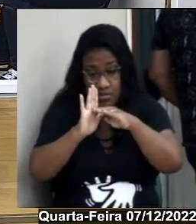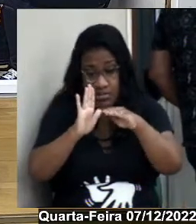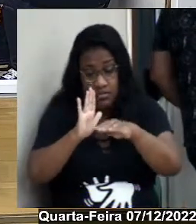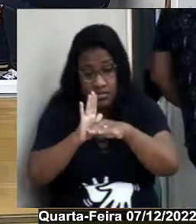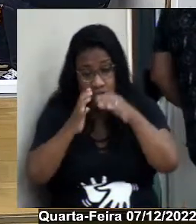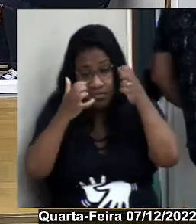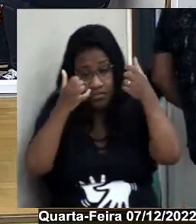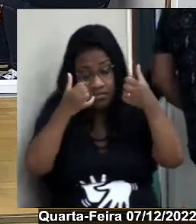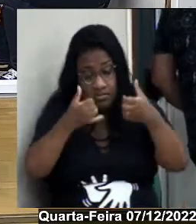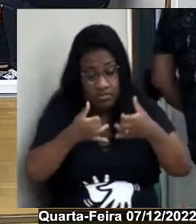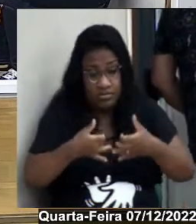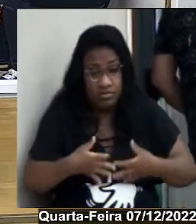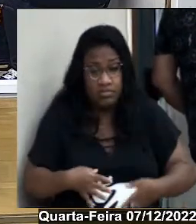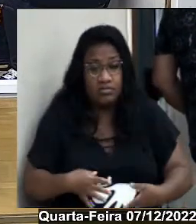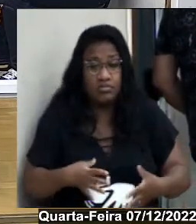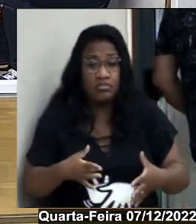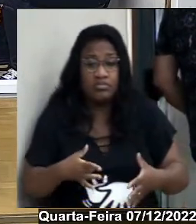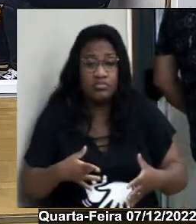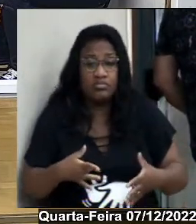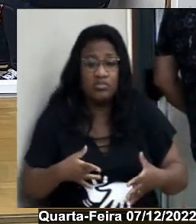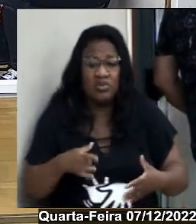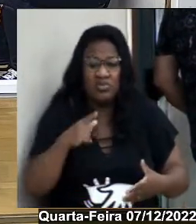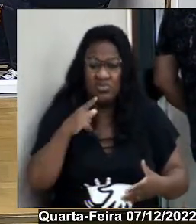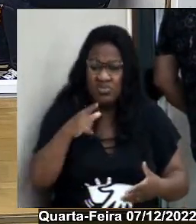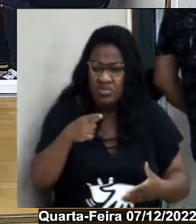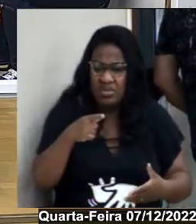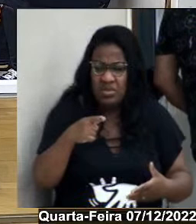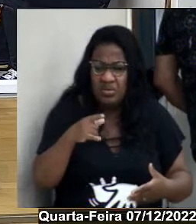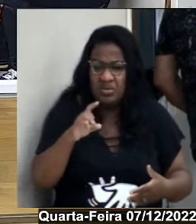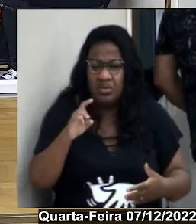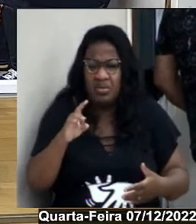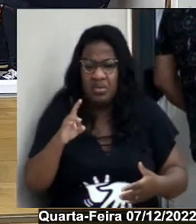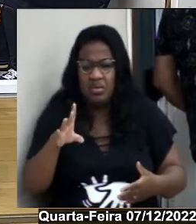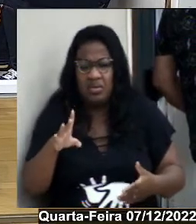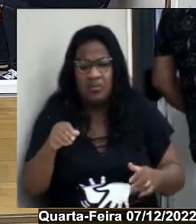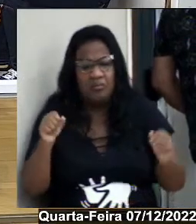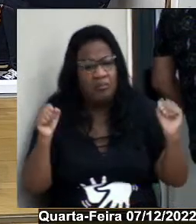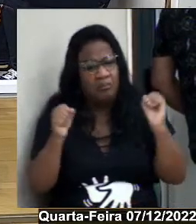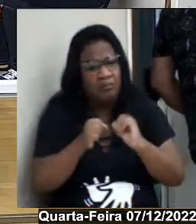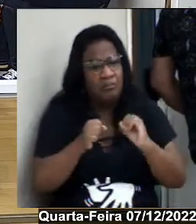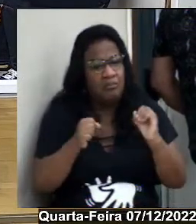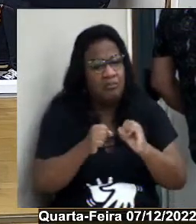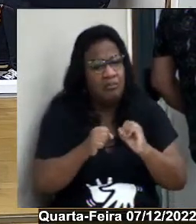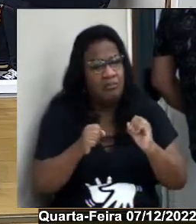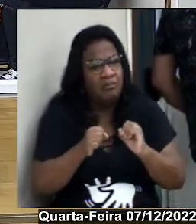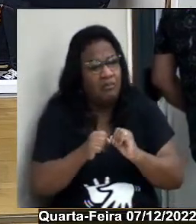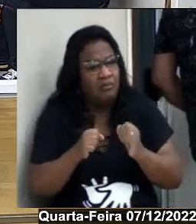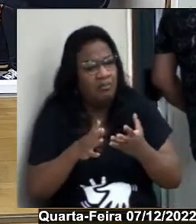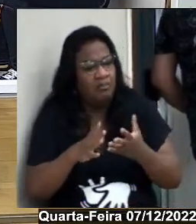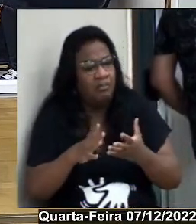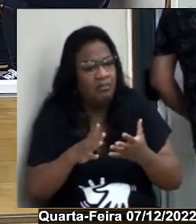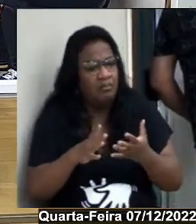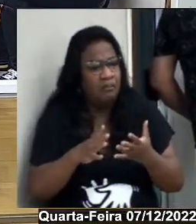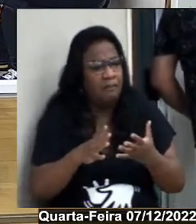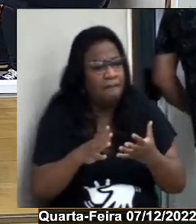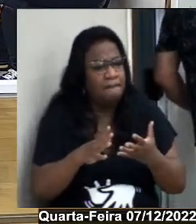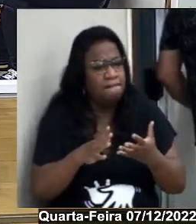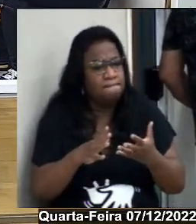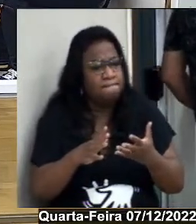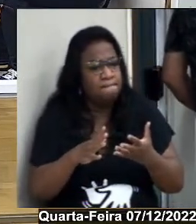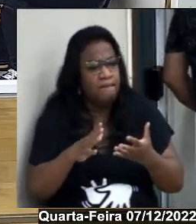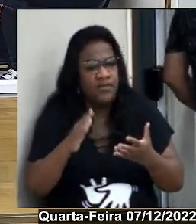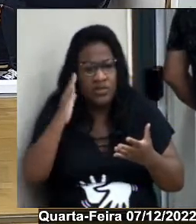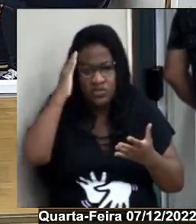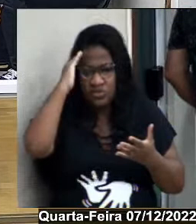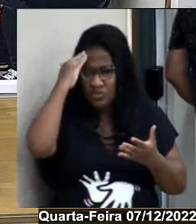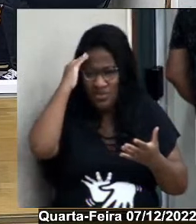fala. O senhor é tão massa de manobra desse governo, o senhor faz o que falam para o senhor no seu ouvido,